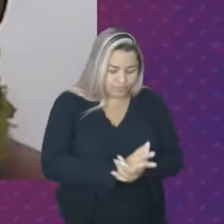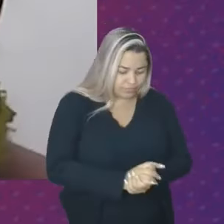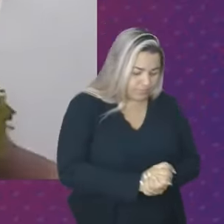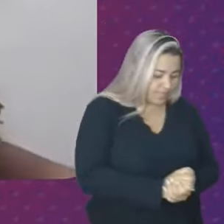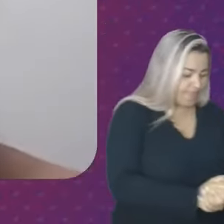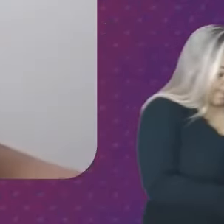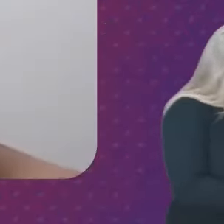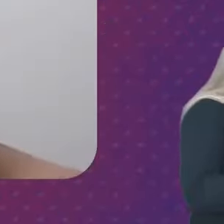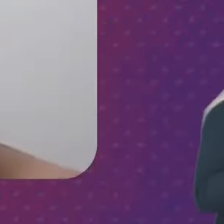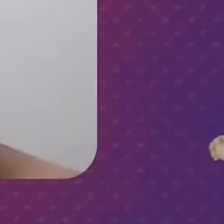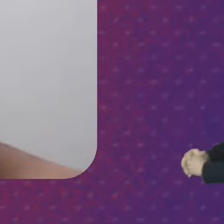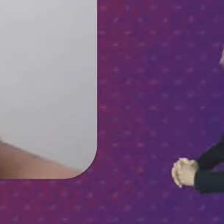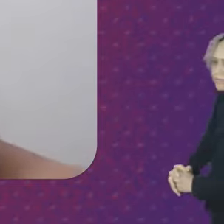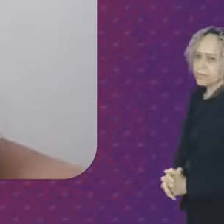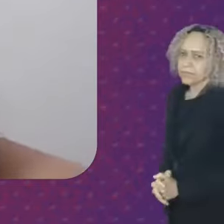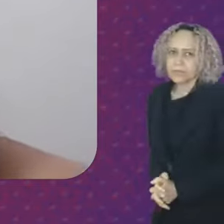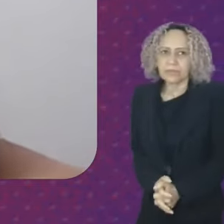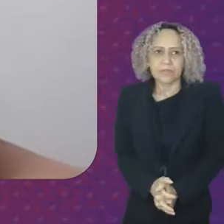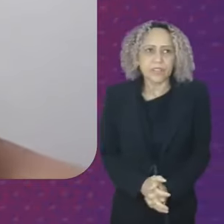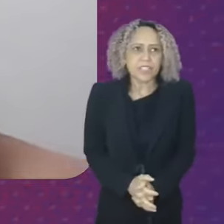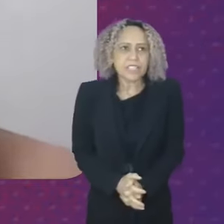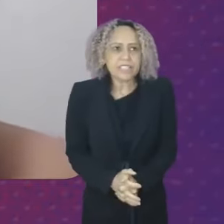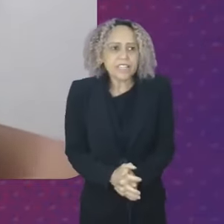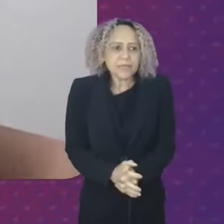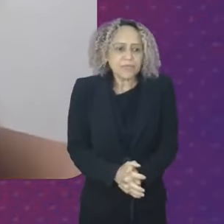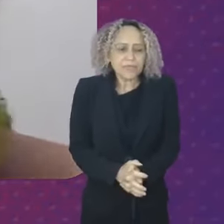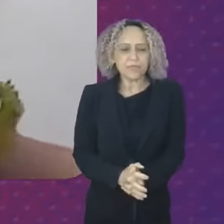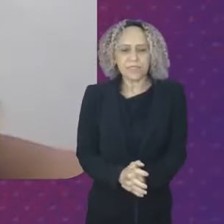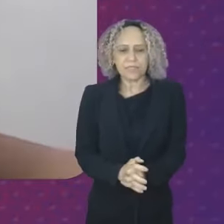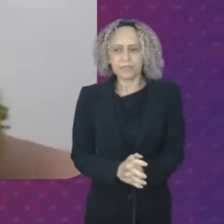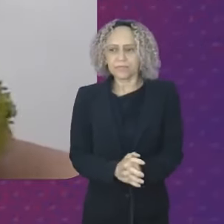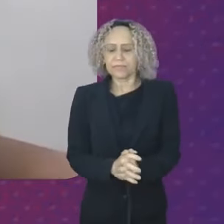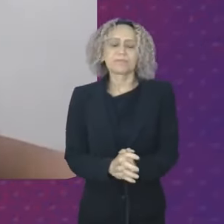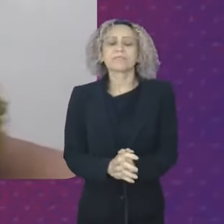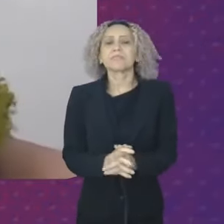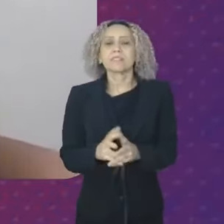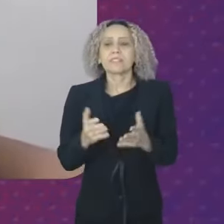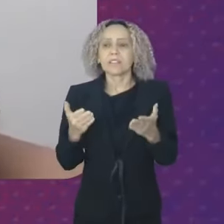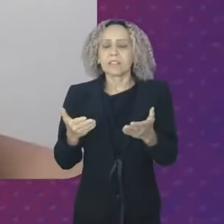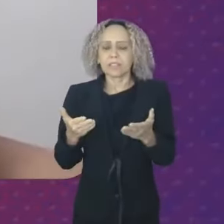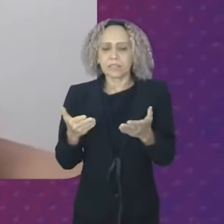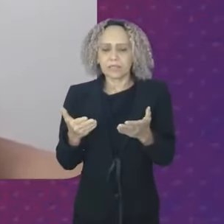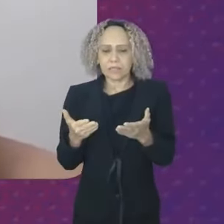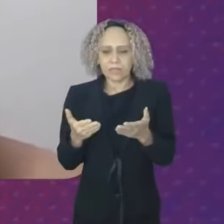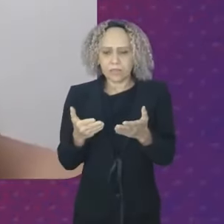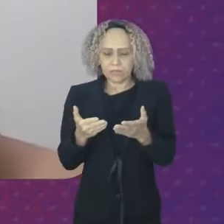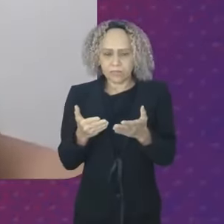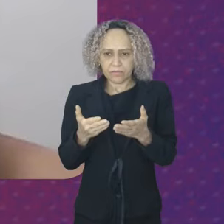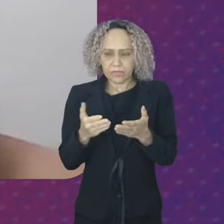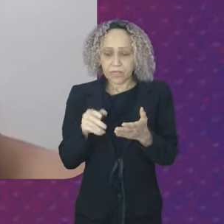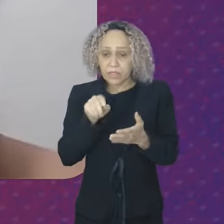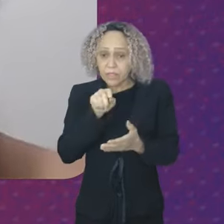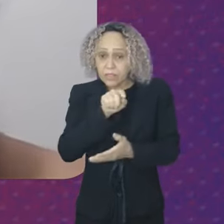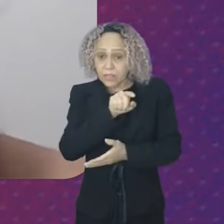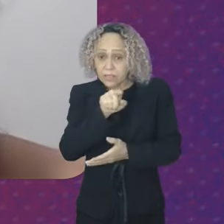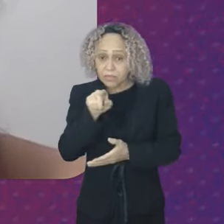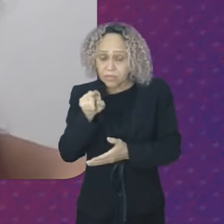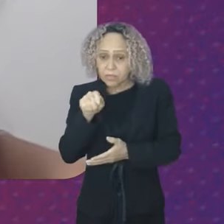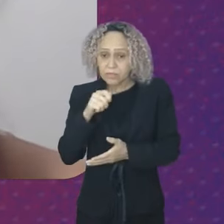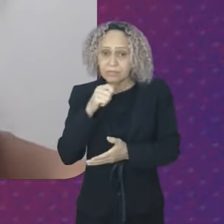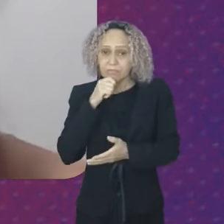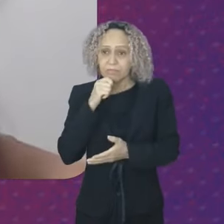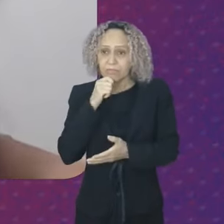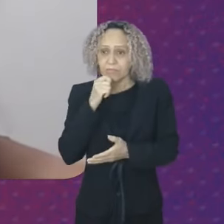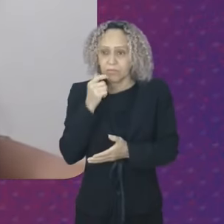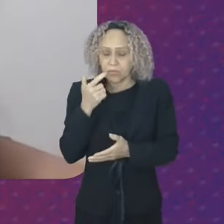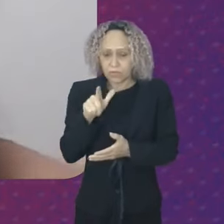a coordenação geral da campanha, que é o coração da campanha eleitoral, né? Se você não tem uma boa